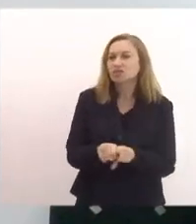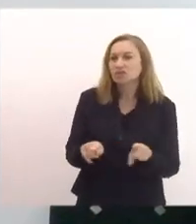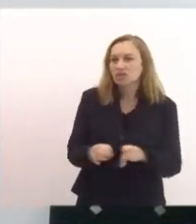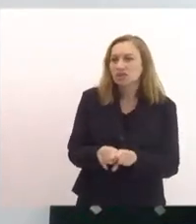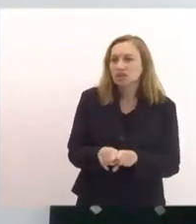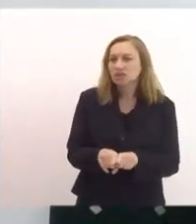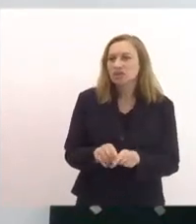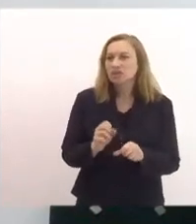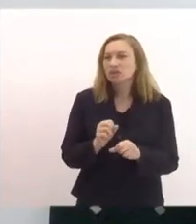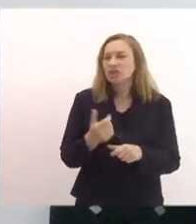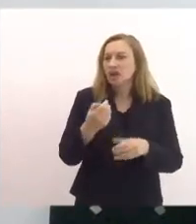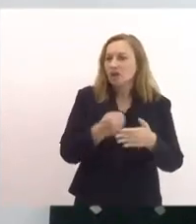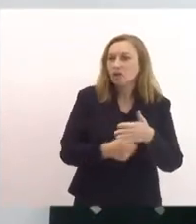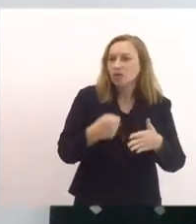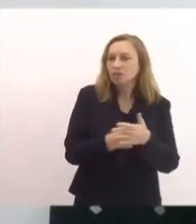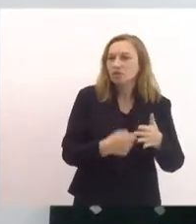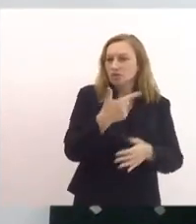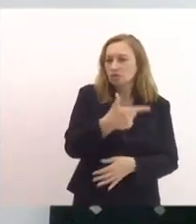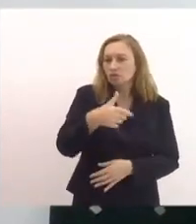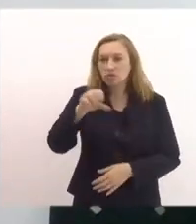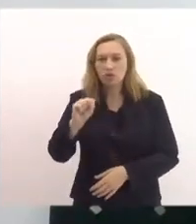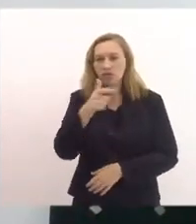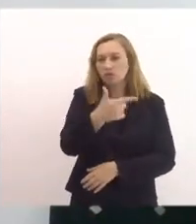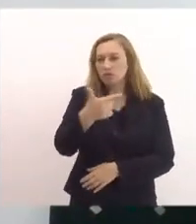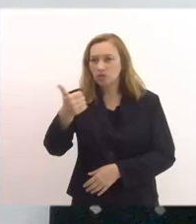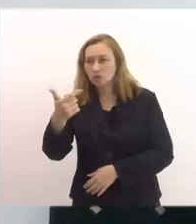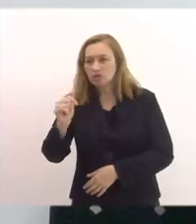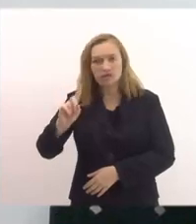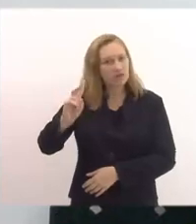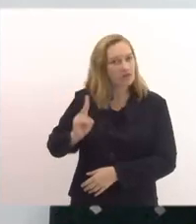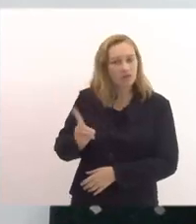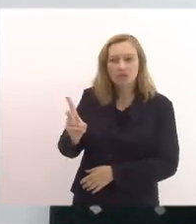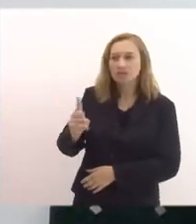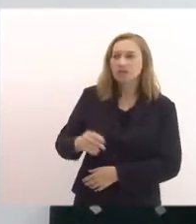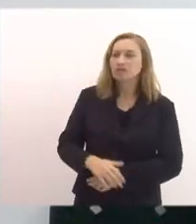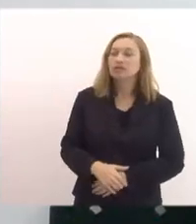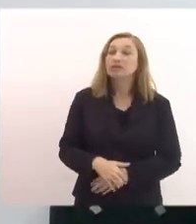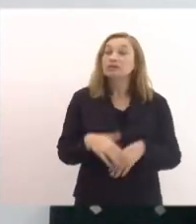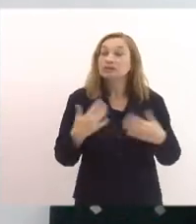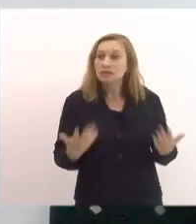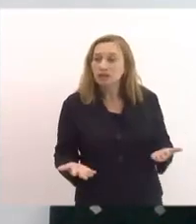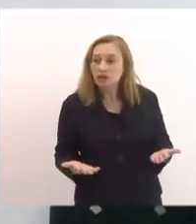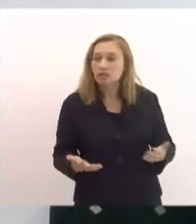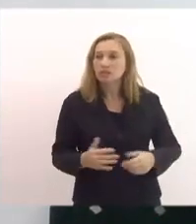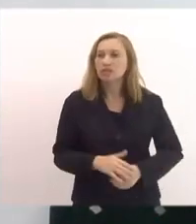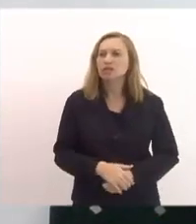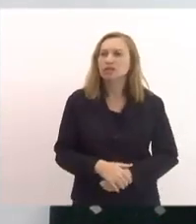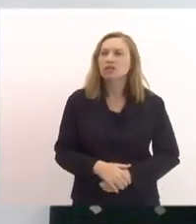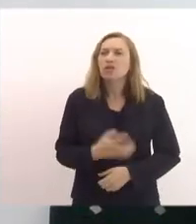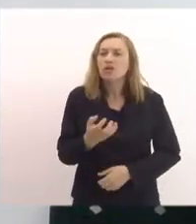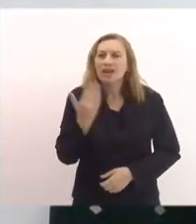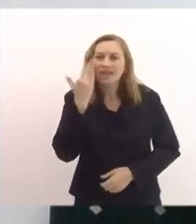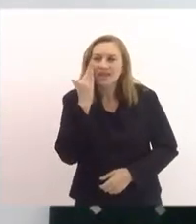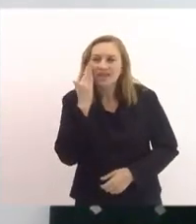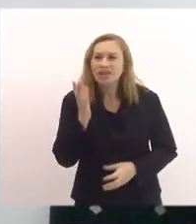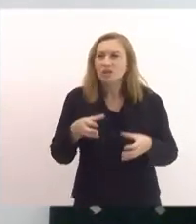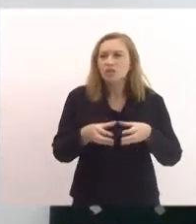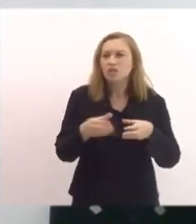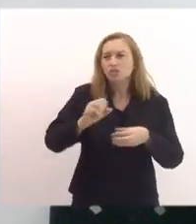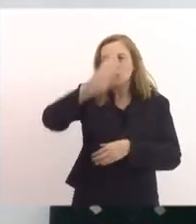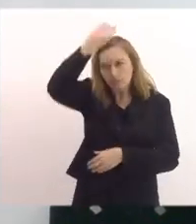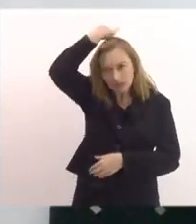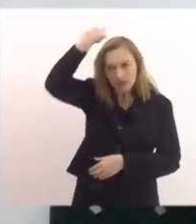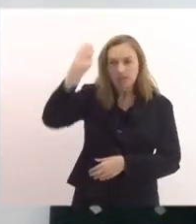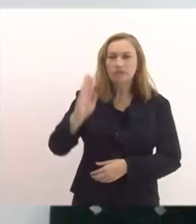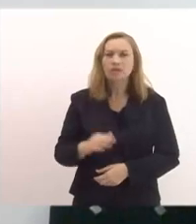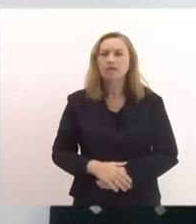uma luta de 2008 no PEC 300, 2012, e assim vai. Então, eu quero entender que o Corpo Bombeiro, né?